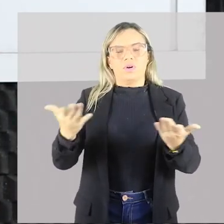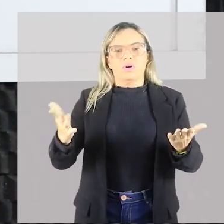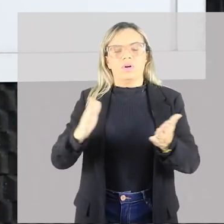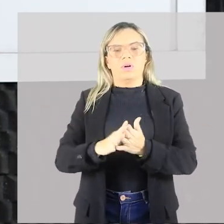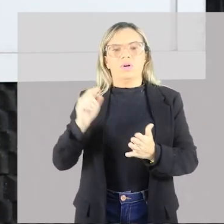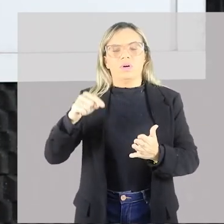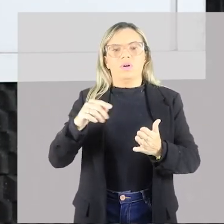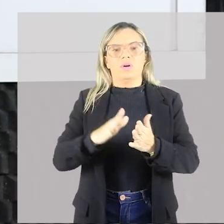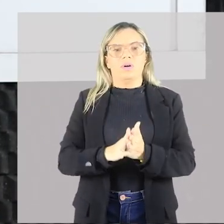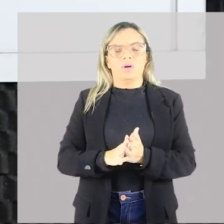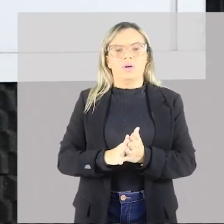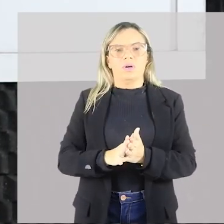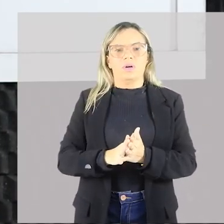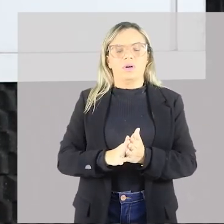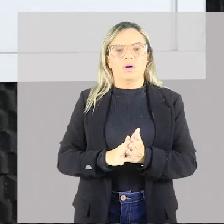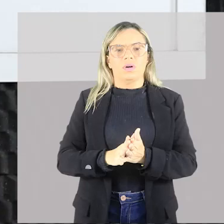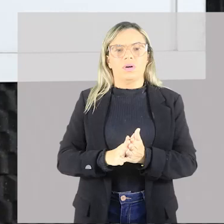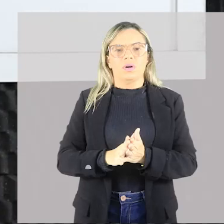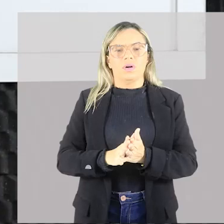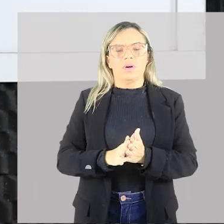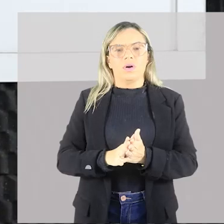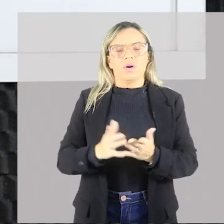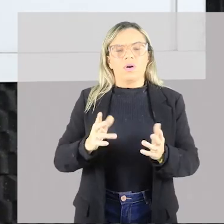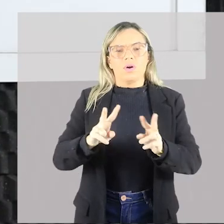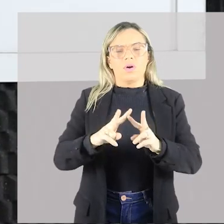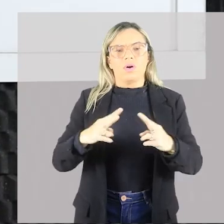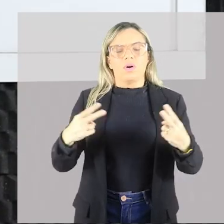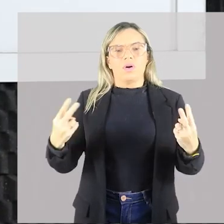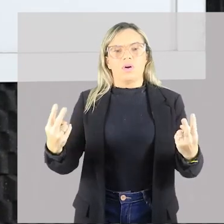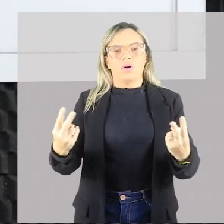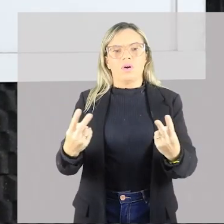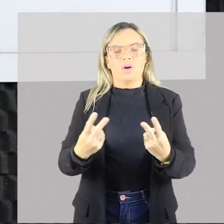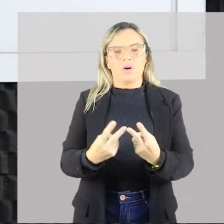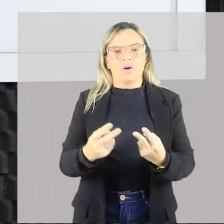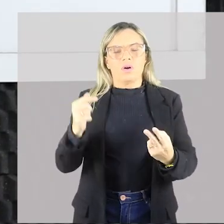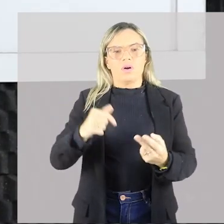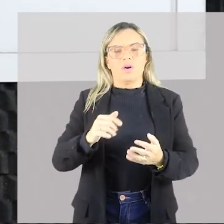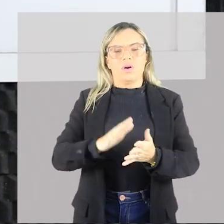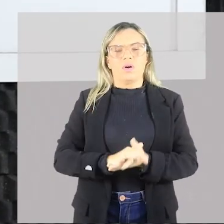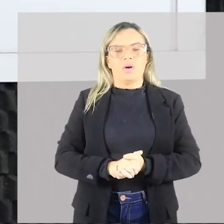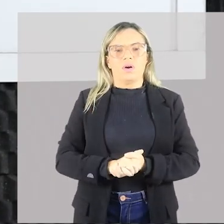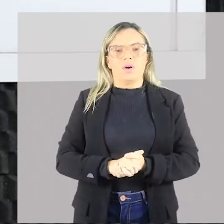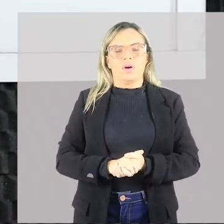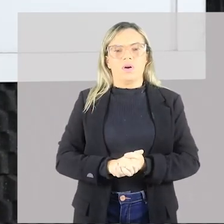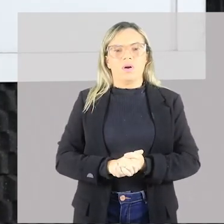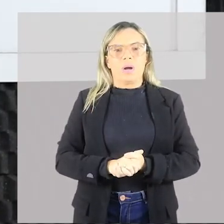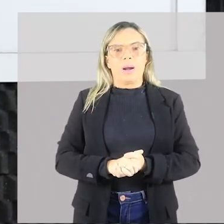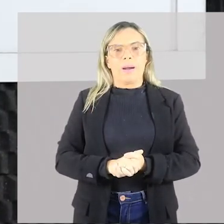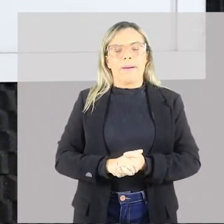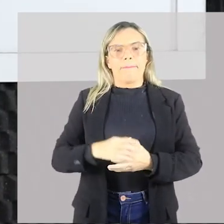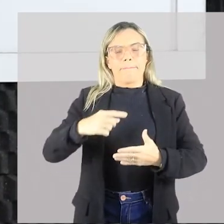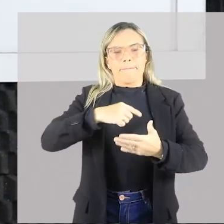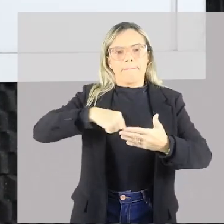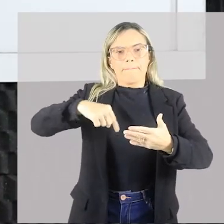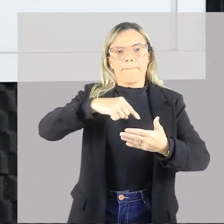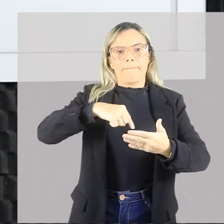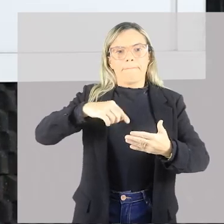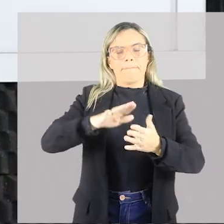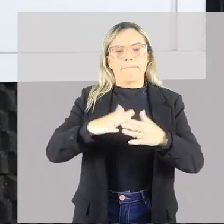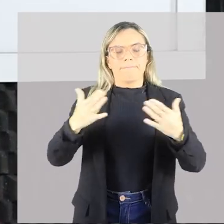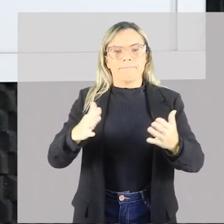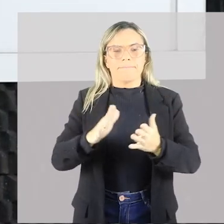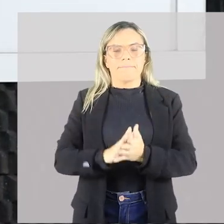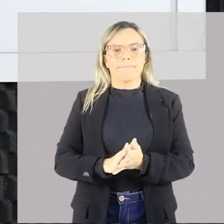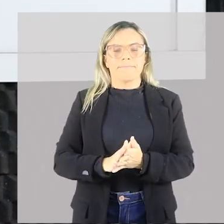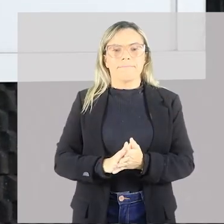vai ter que calcular o quê? A parte interna, que é o volume. Certo? Então, essas são as fórmulas de volume e área do paralelepípedo.